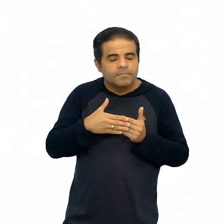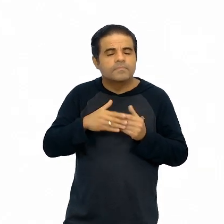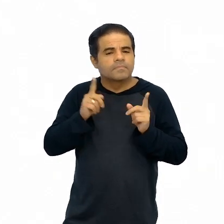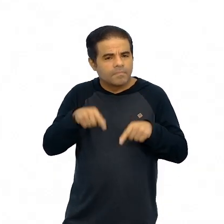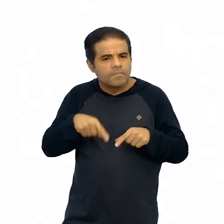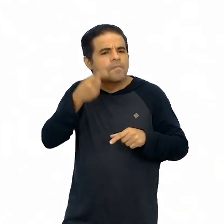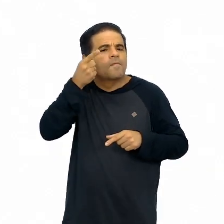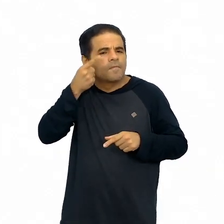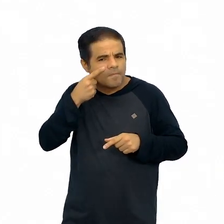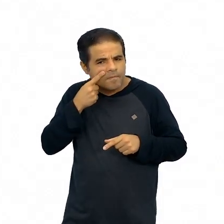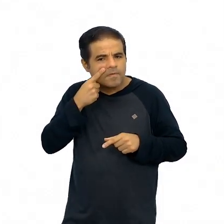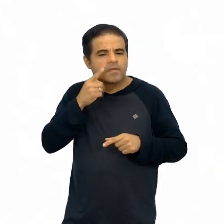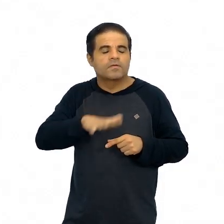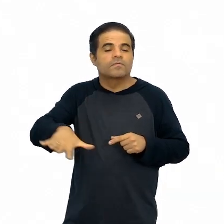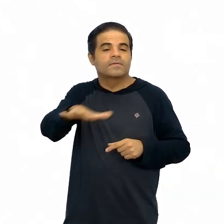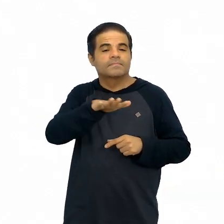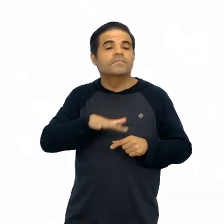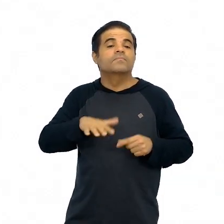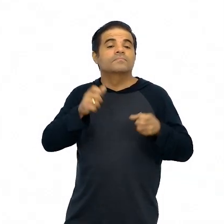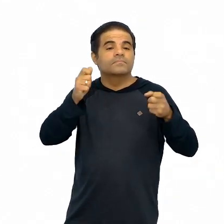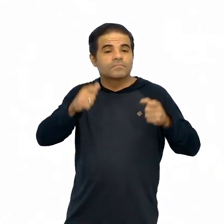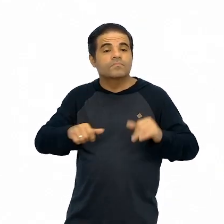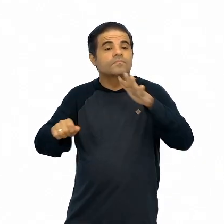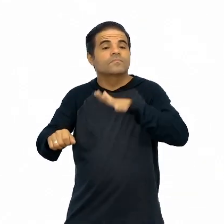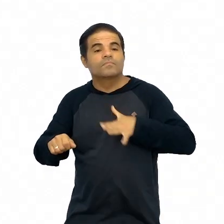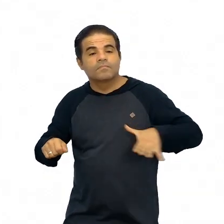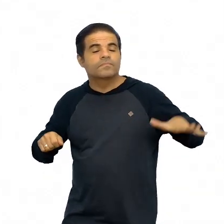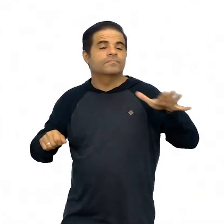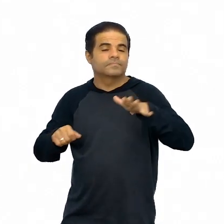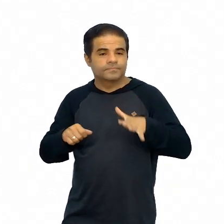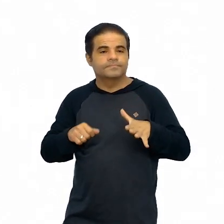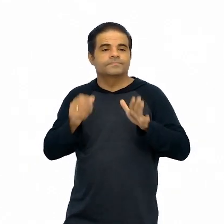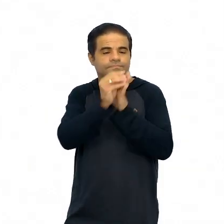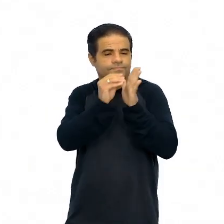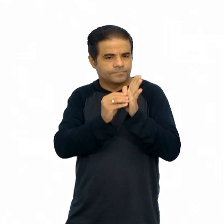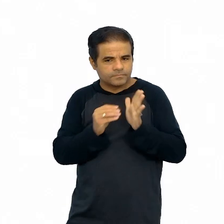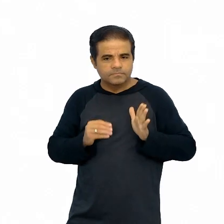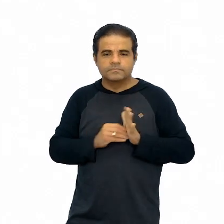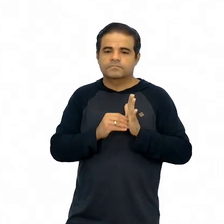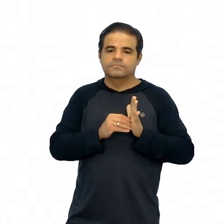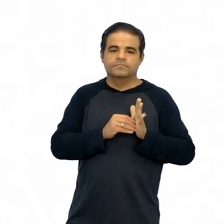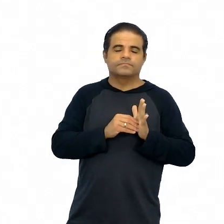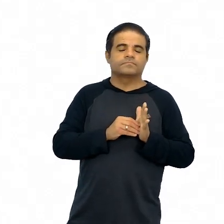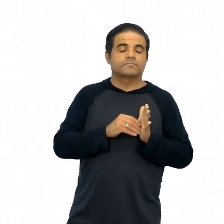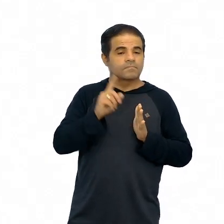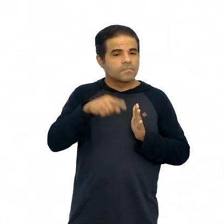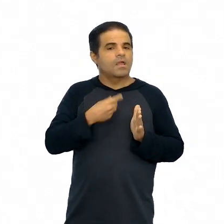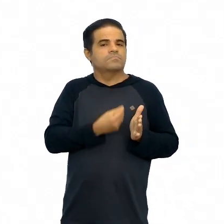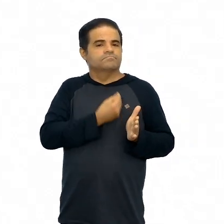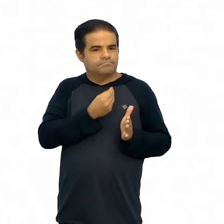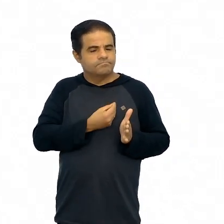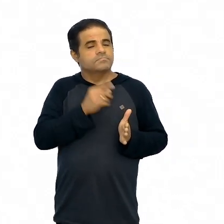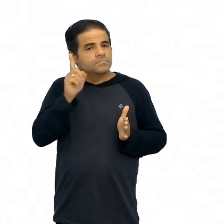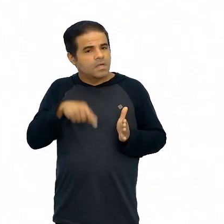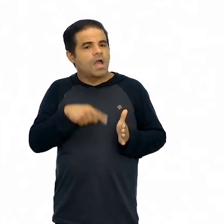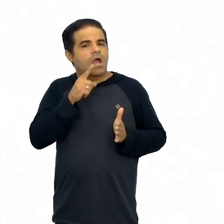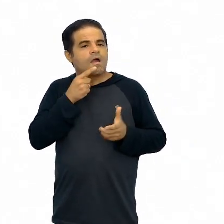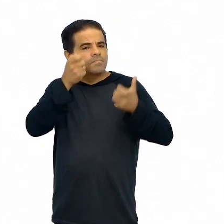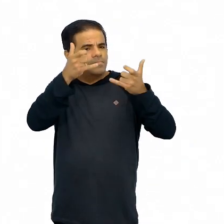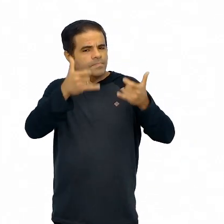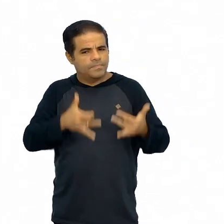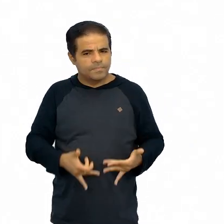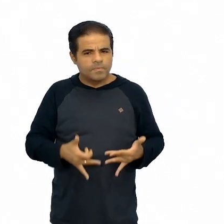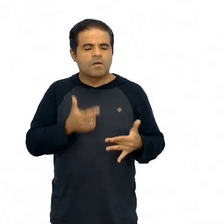gente menos quer nessa vida, que é ficar resolvendo na lousa sozinho, e os alunos não conseguirem, e a gente tem que estar à lousa, e a gente